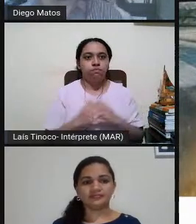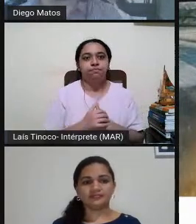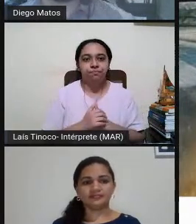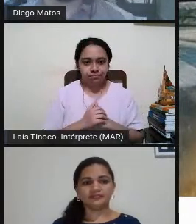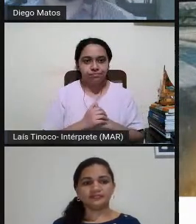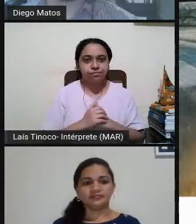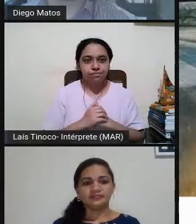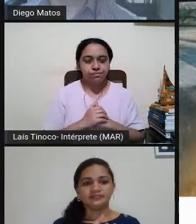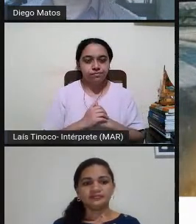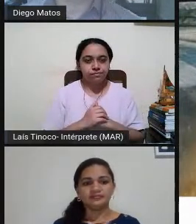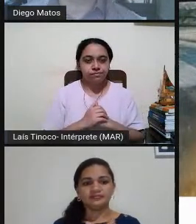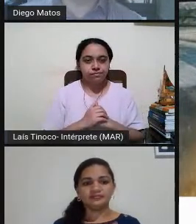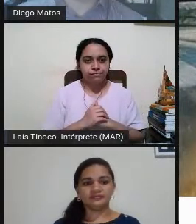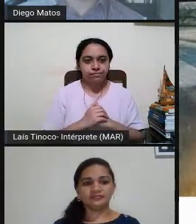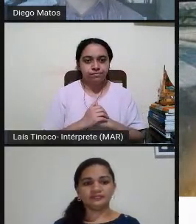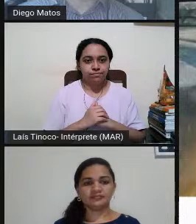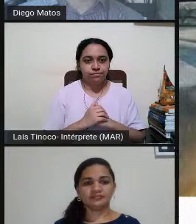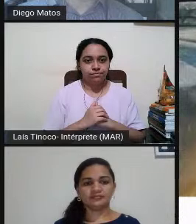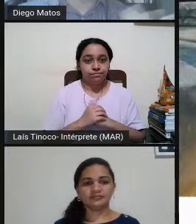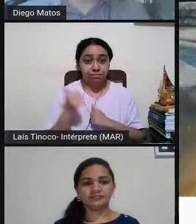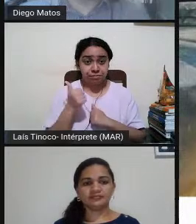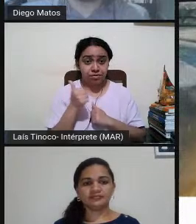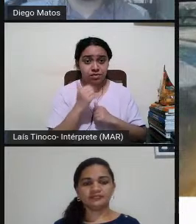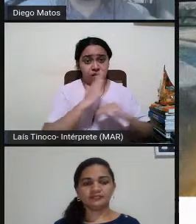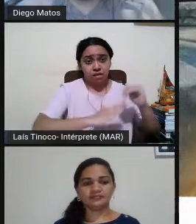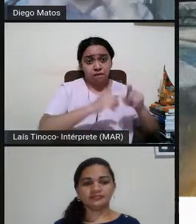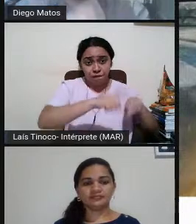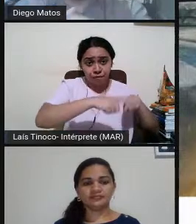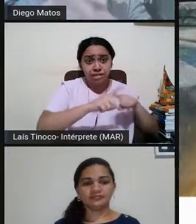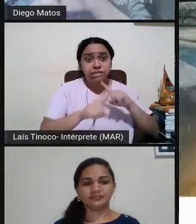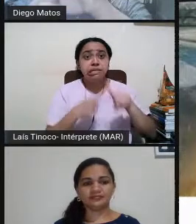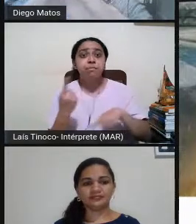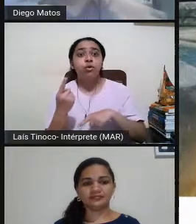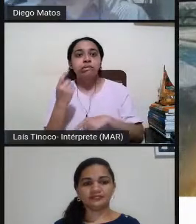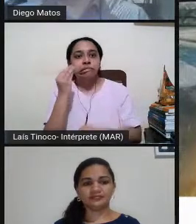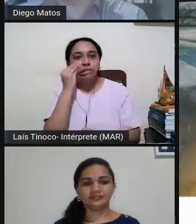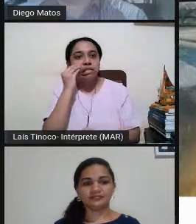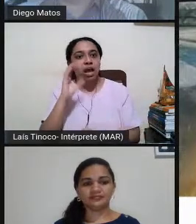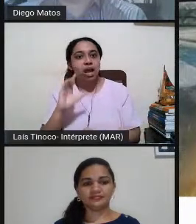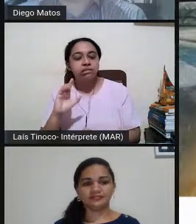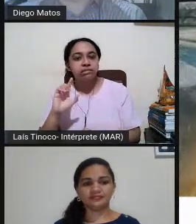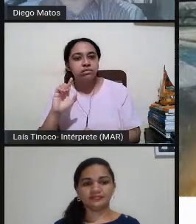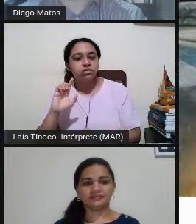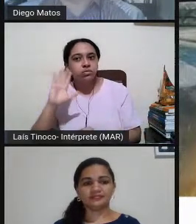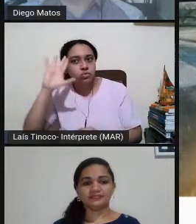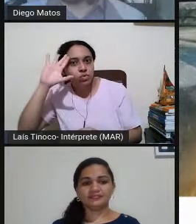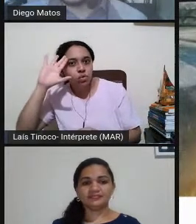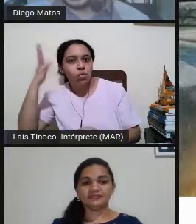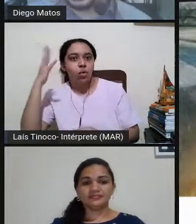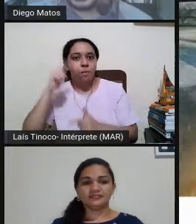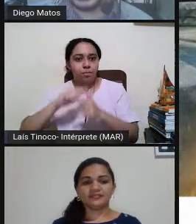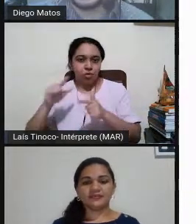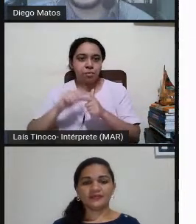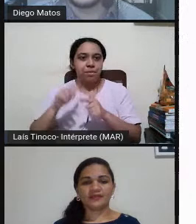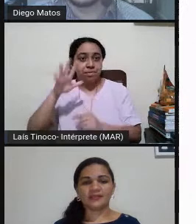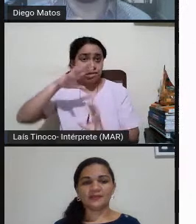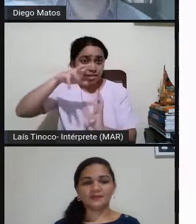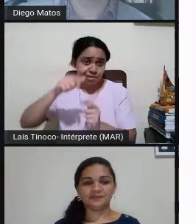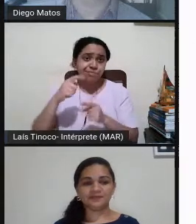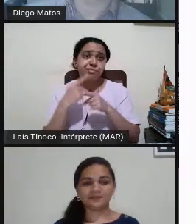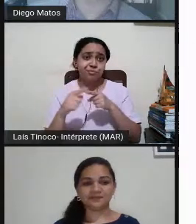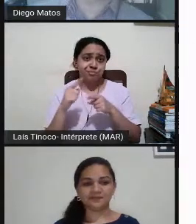dele primeiro como fazendeiro e depois de procurar uma solução fora da terra que a vida na Terra também já assistiu por conta das questões ambientais